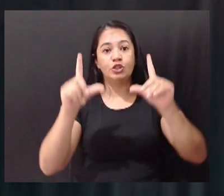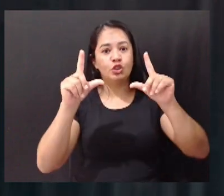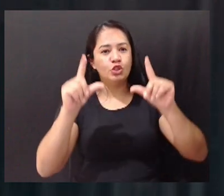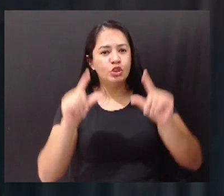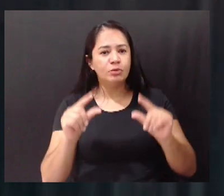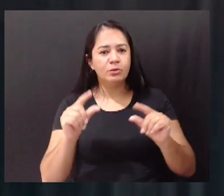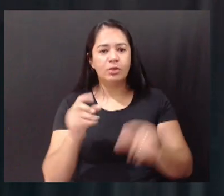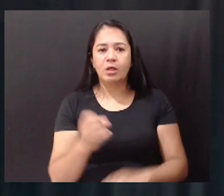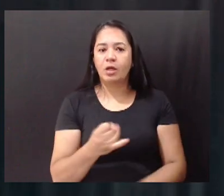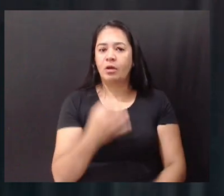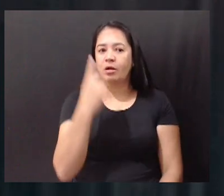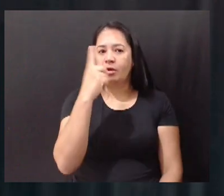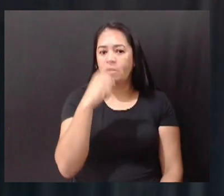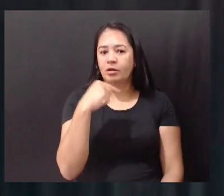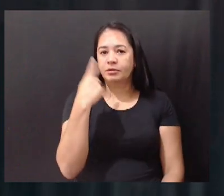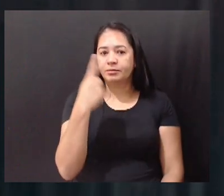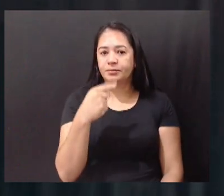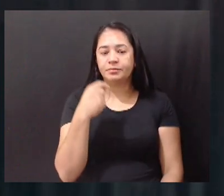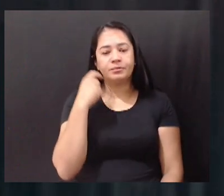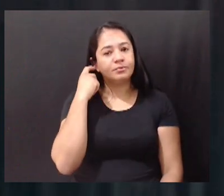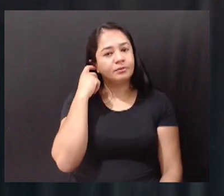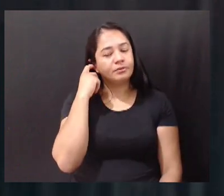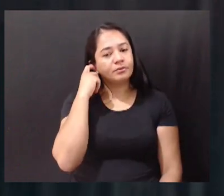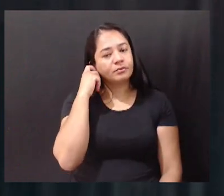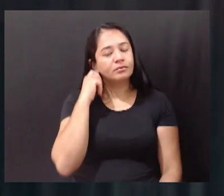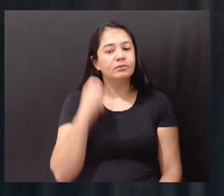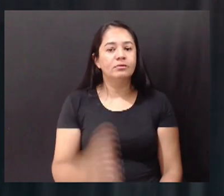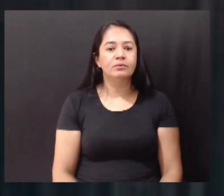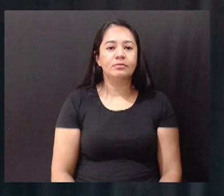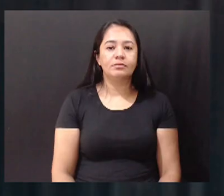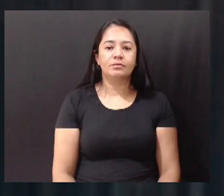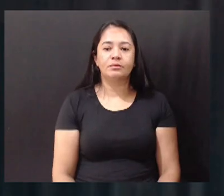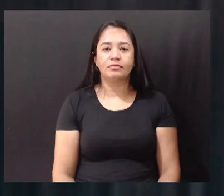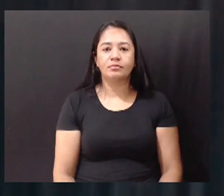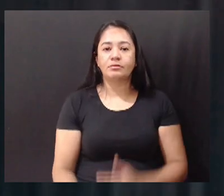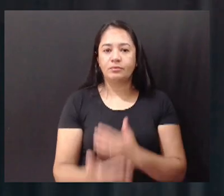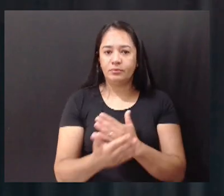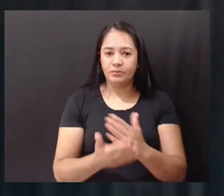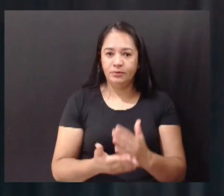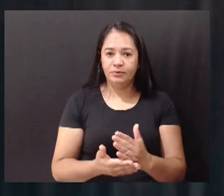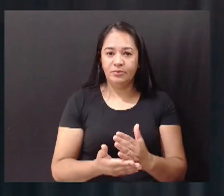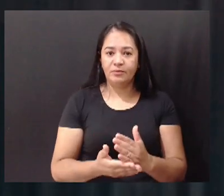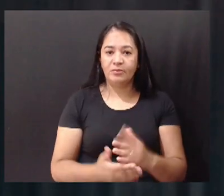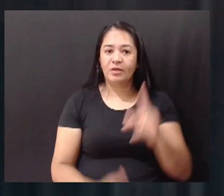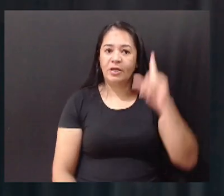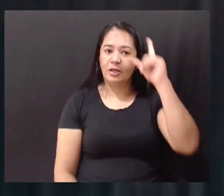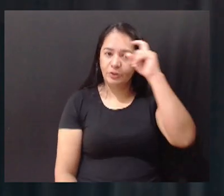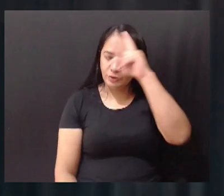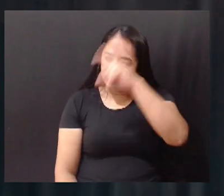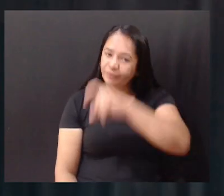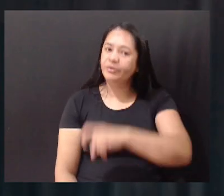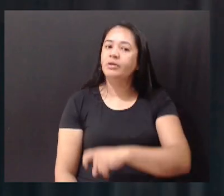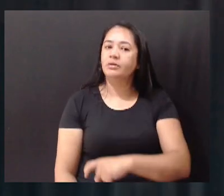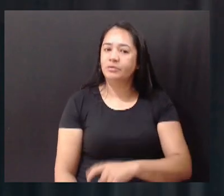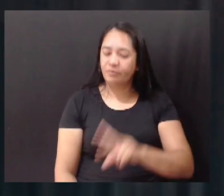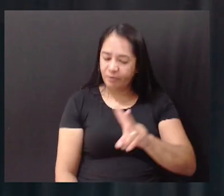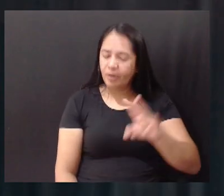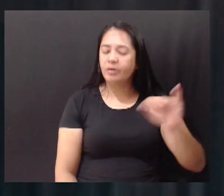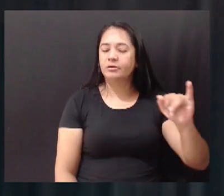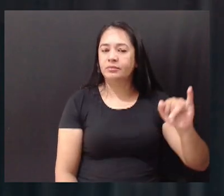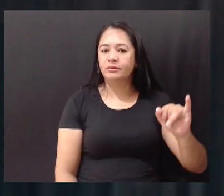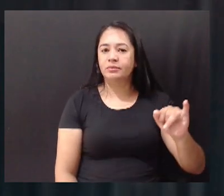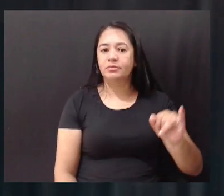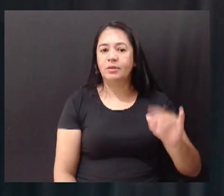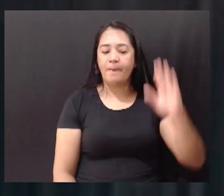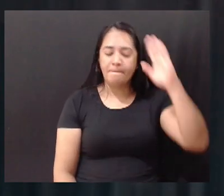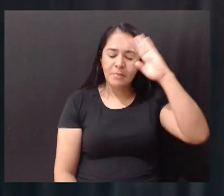esse detox digital mesmo, é que assim, no início vai ser muito difícil. Muitas vezes, principalmente em